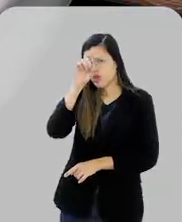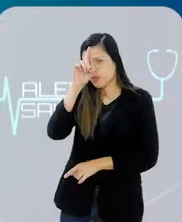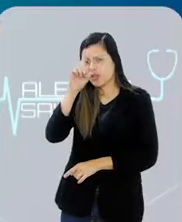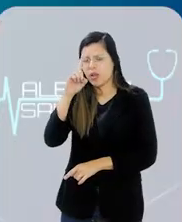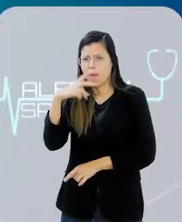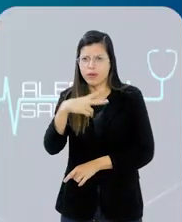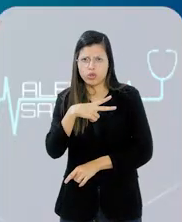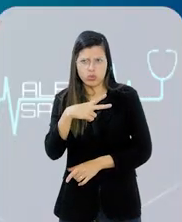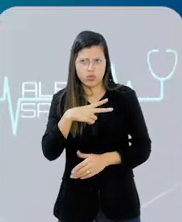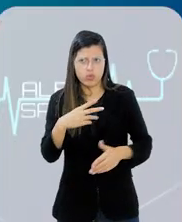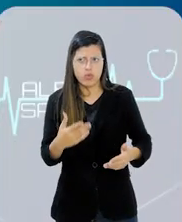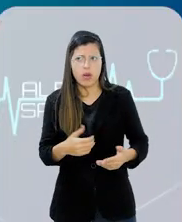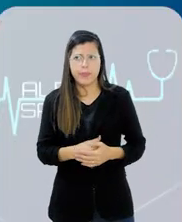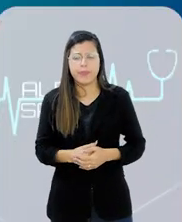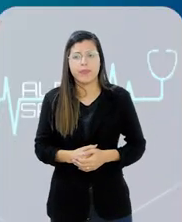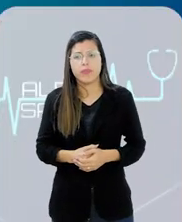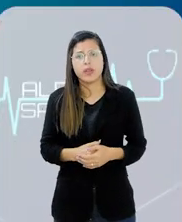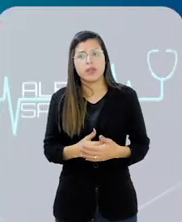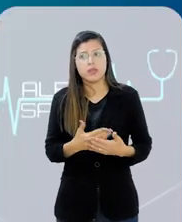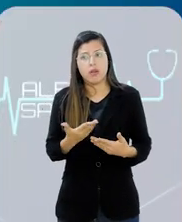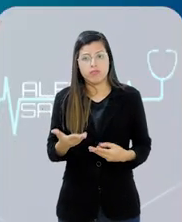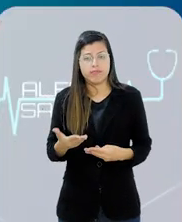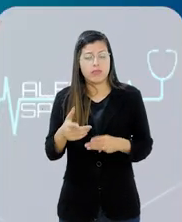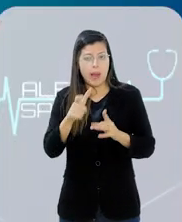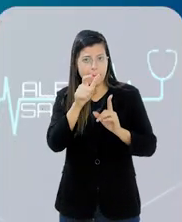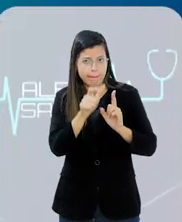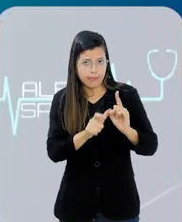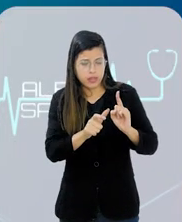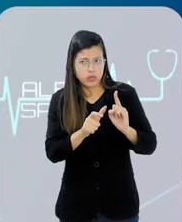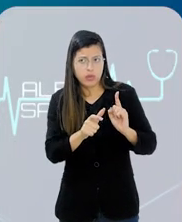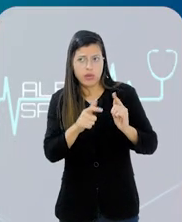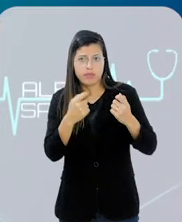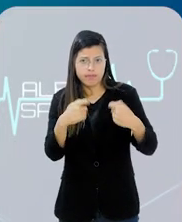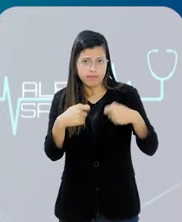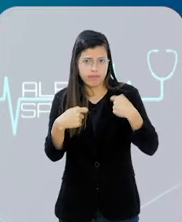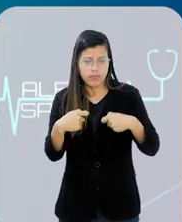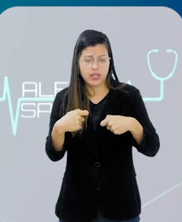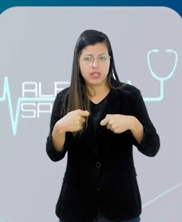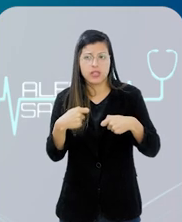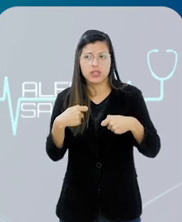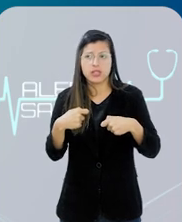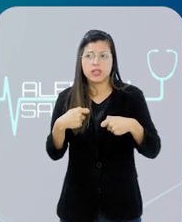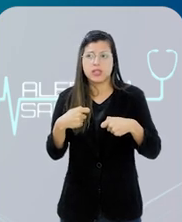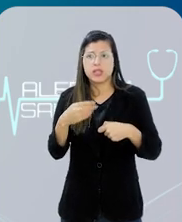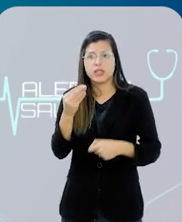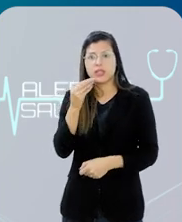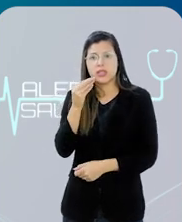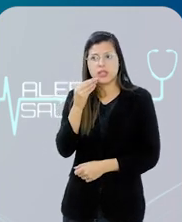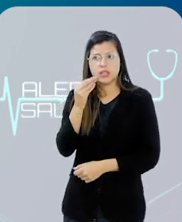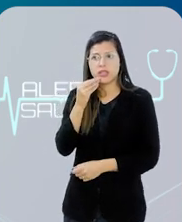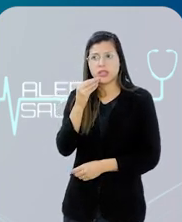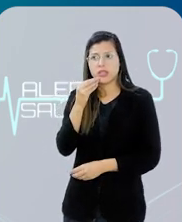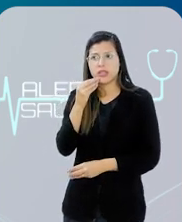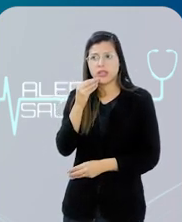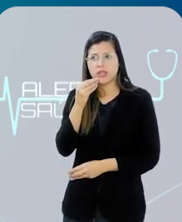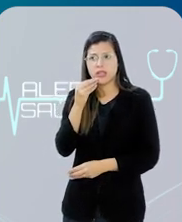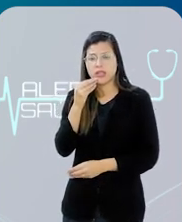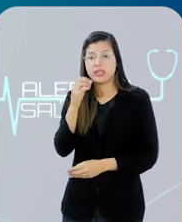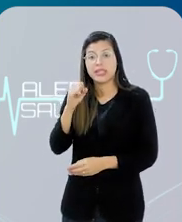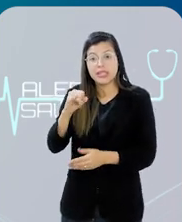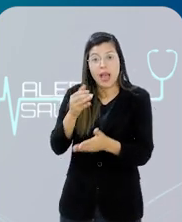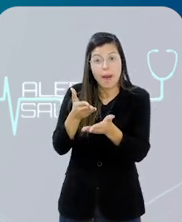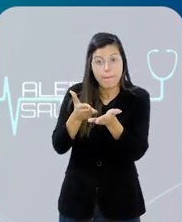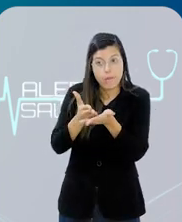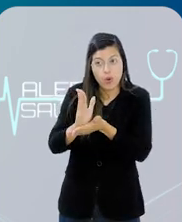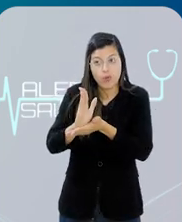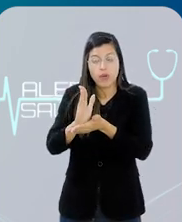leva a paciente a ter, ela vai acabar ainda tendo que percorrer isso, mas a tendência é que, se isso aprovado,